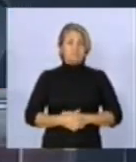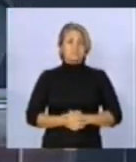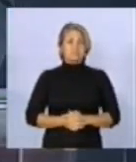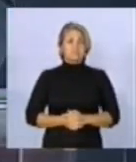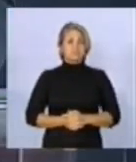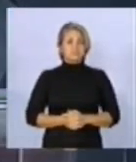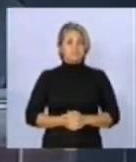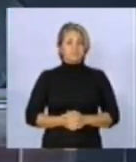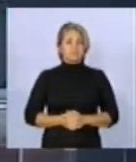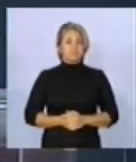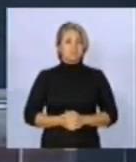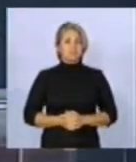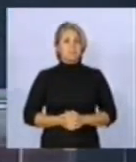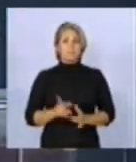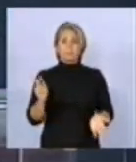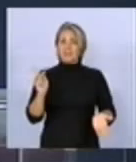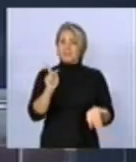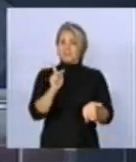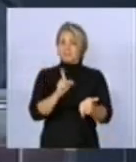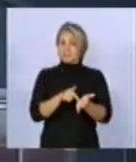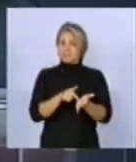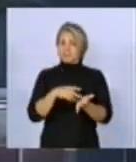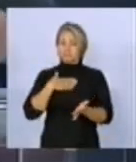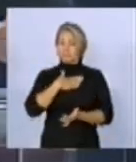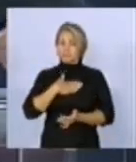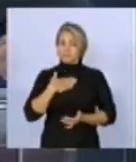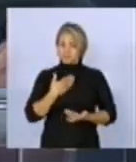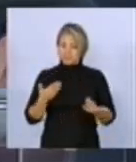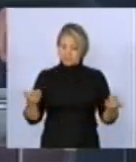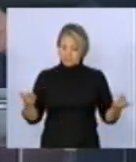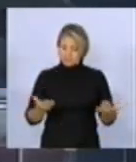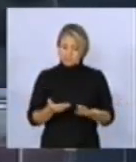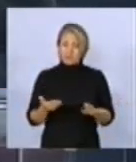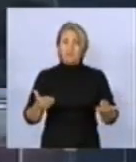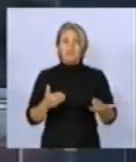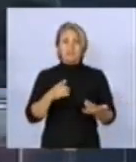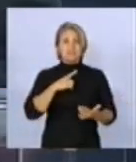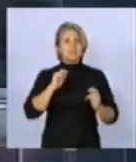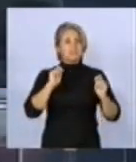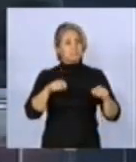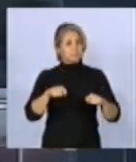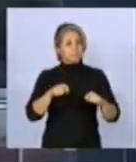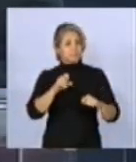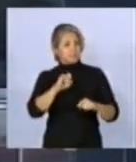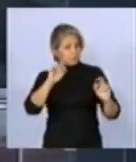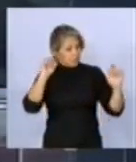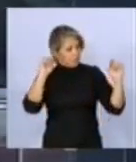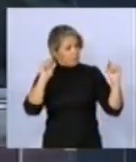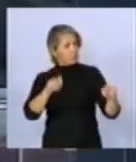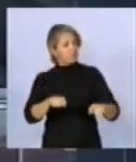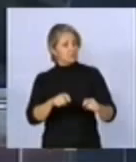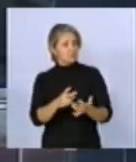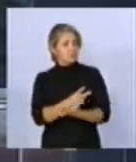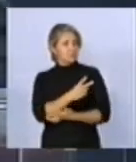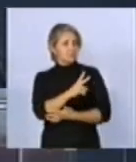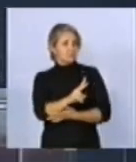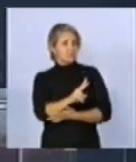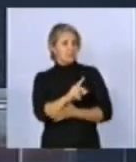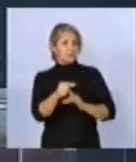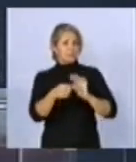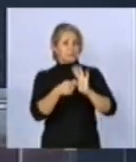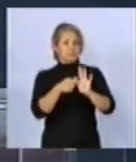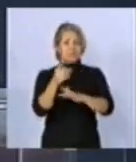açúcar Então na verdade eu gostaria se é possível eh passar o